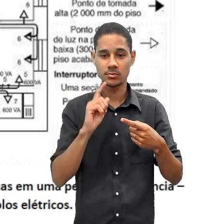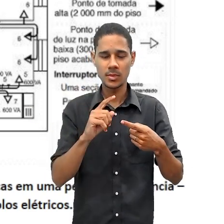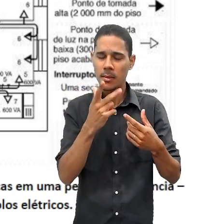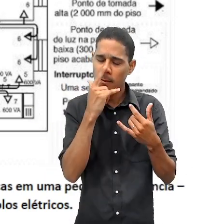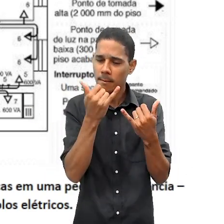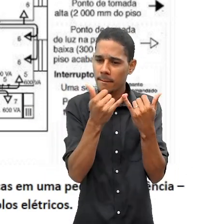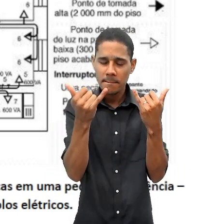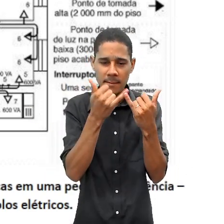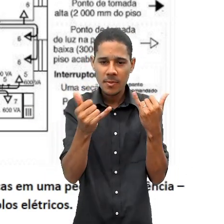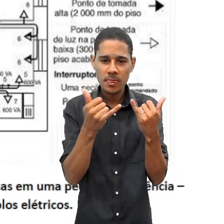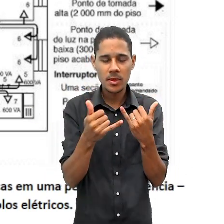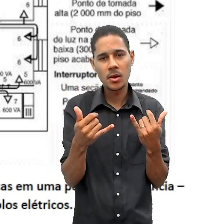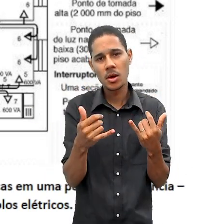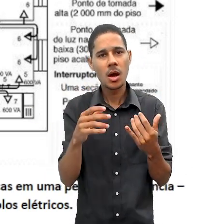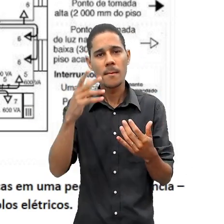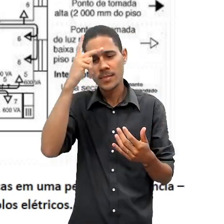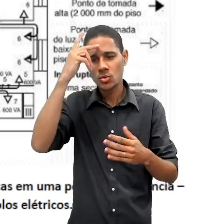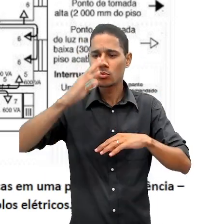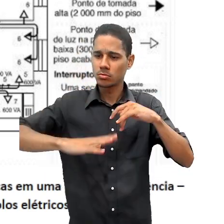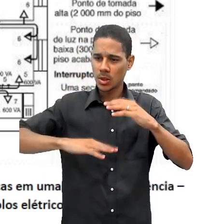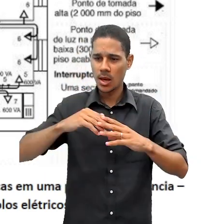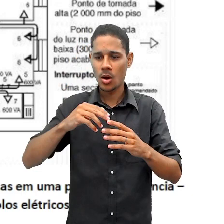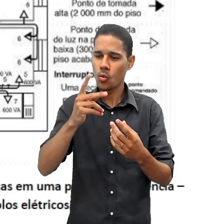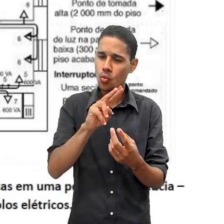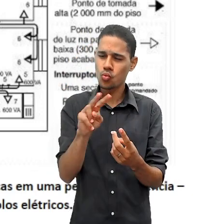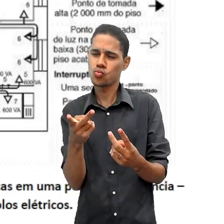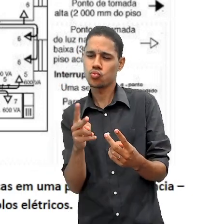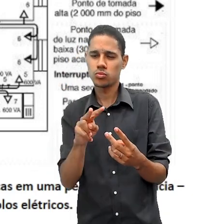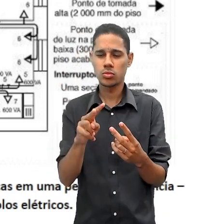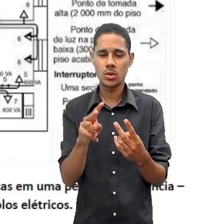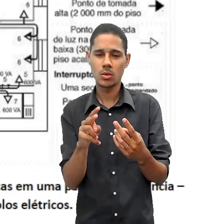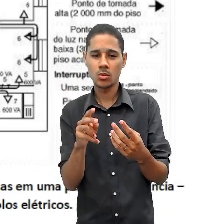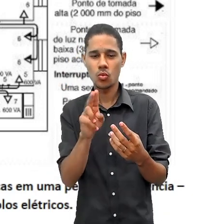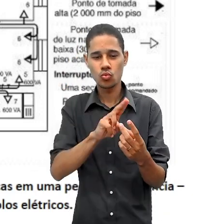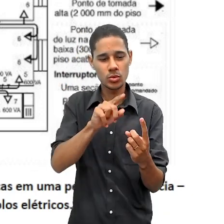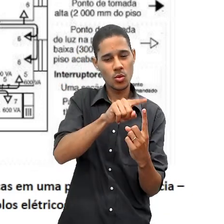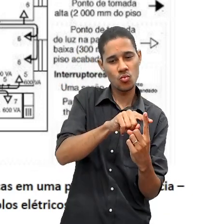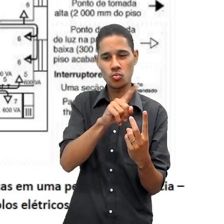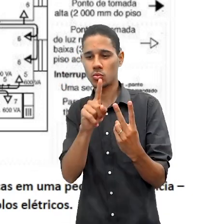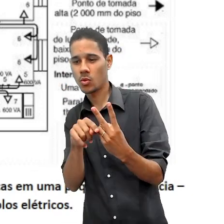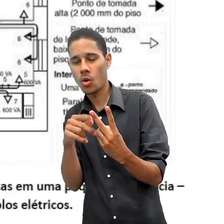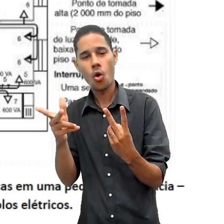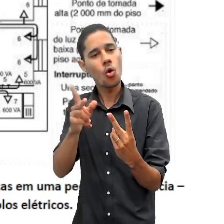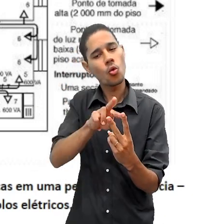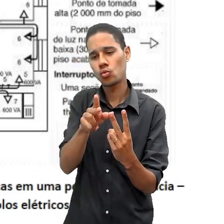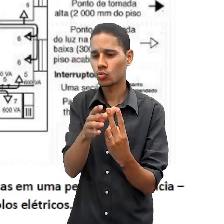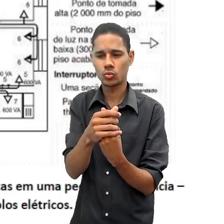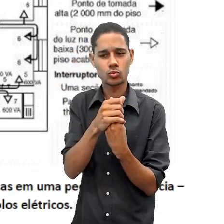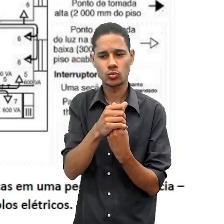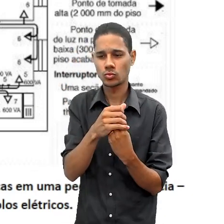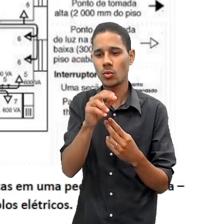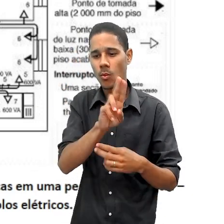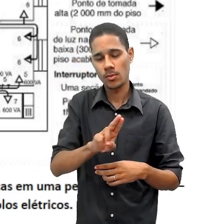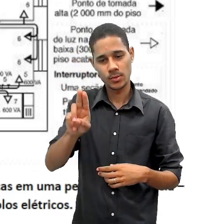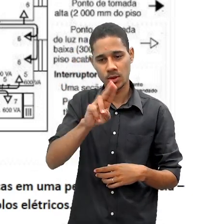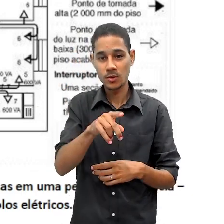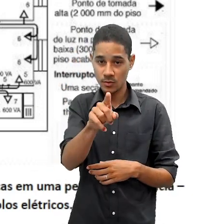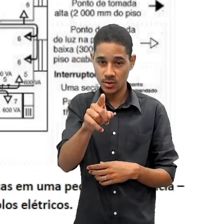profissionais trabalham ou com um ou com outro e às vezes misturam os dois, né? É importante que você conheça